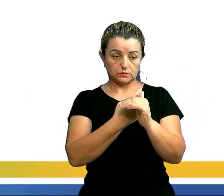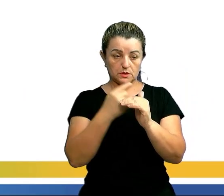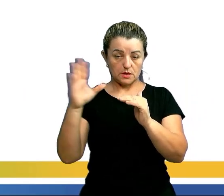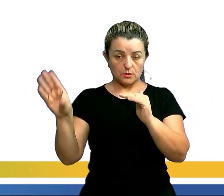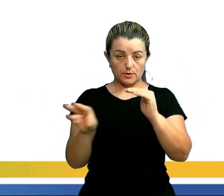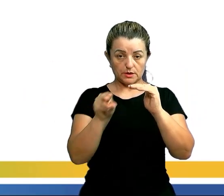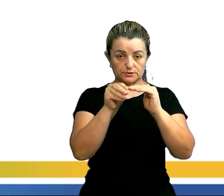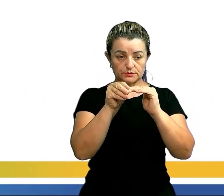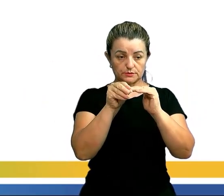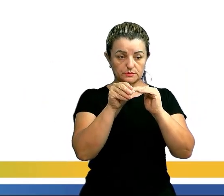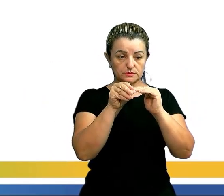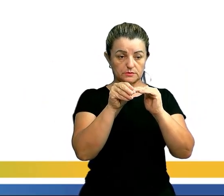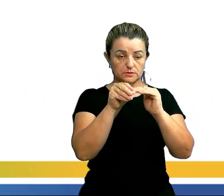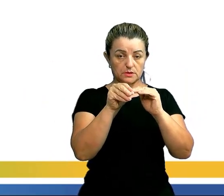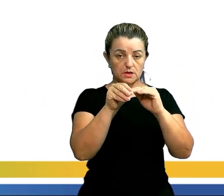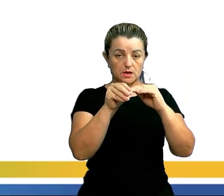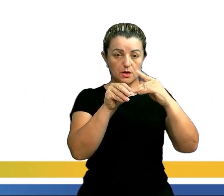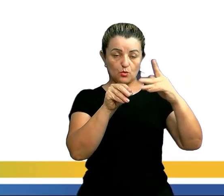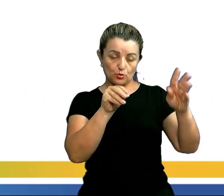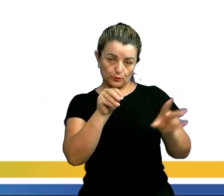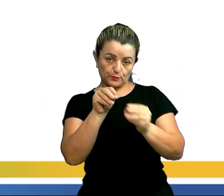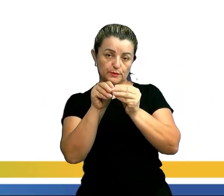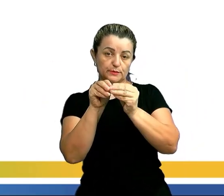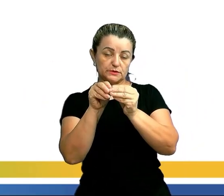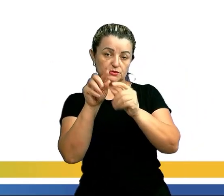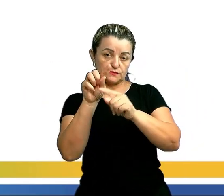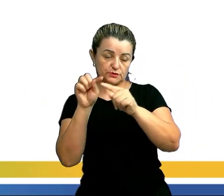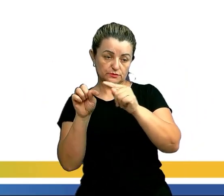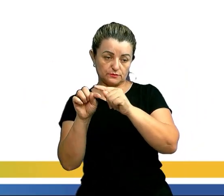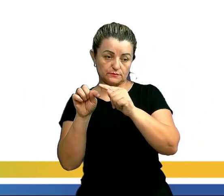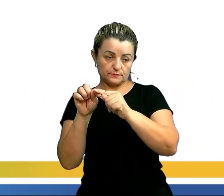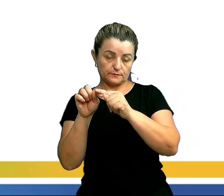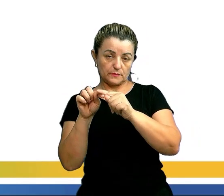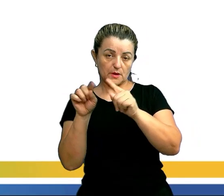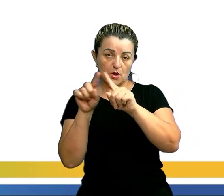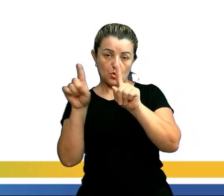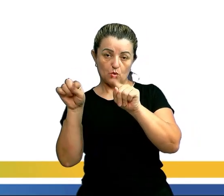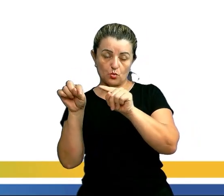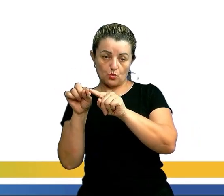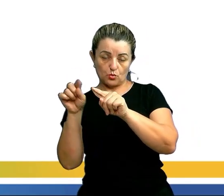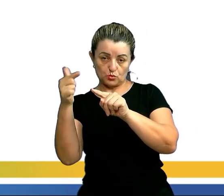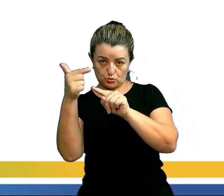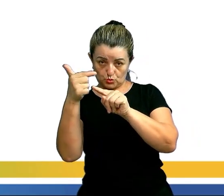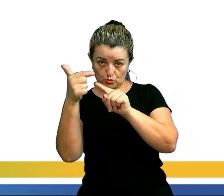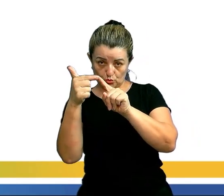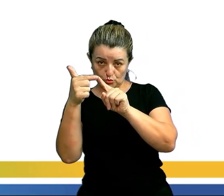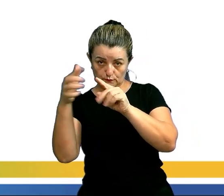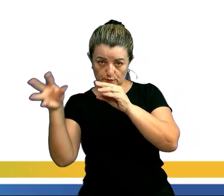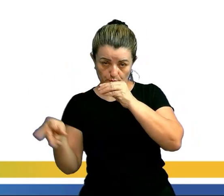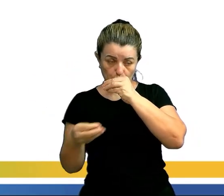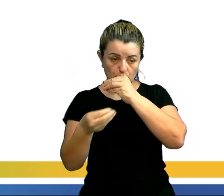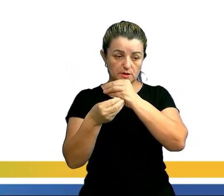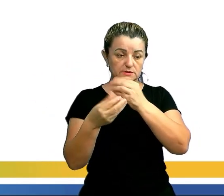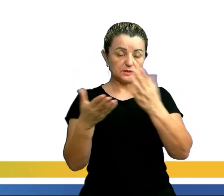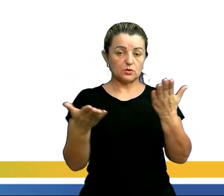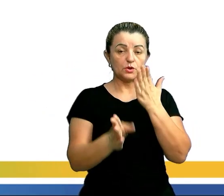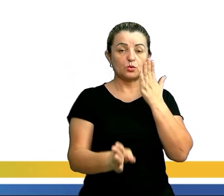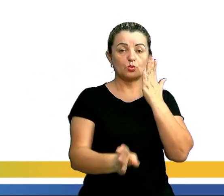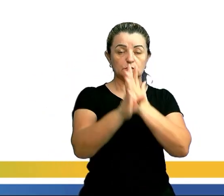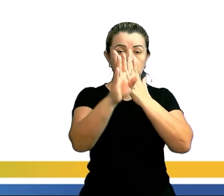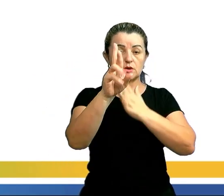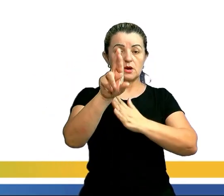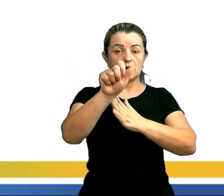πr ao quadrado e a área do quadrado é lado ao quadrado, certo? Então, eu vou igualar aqui, ó,